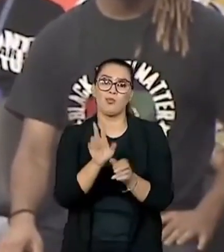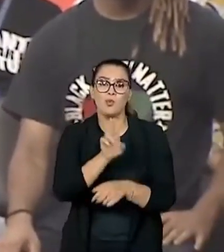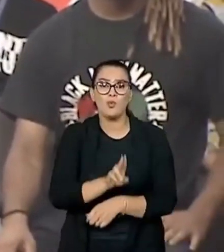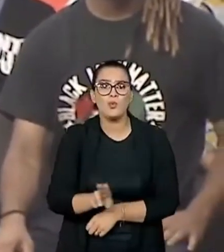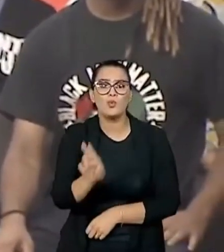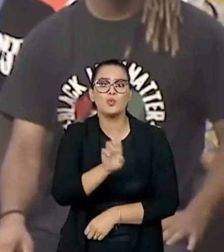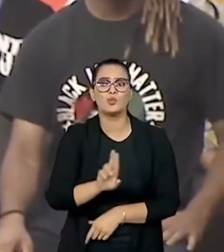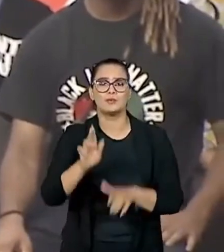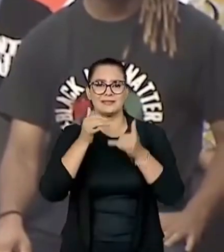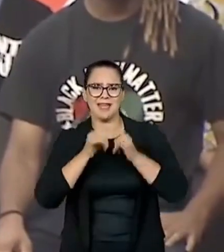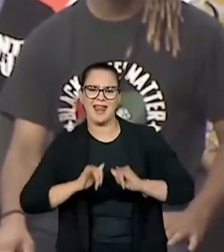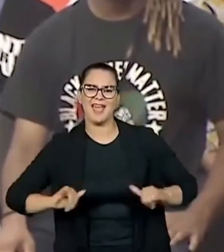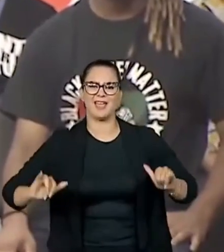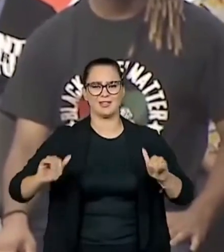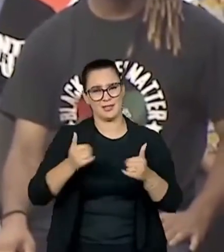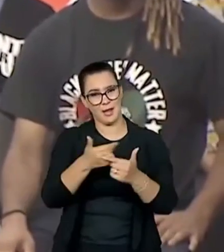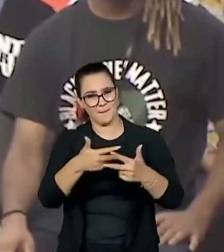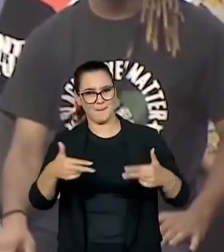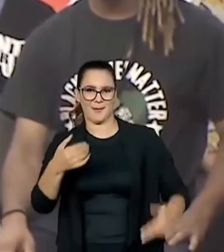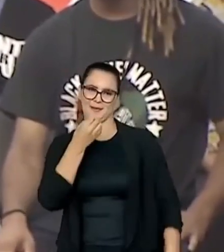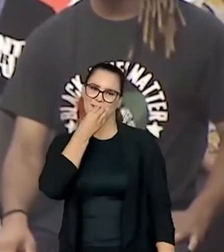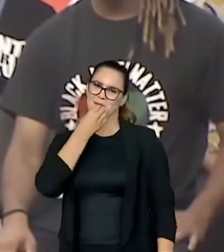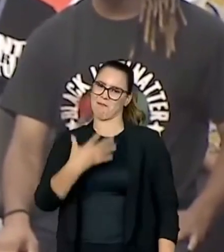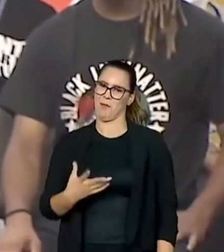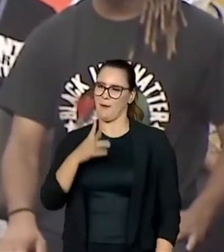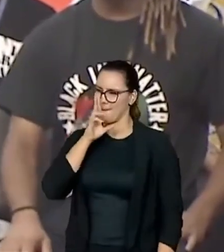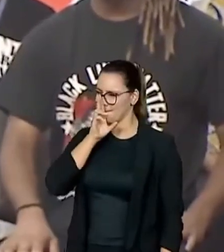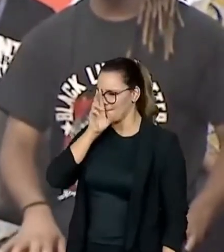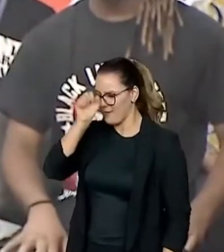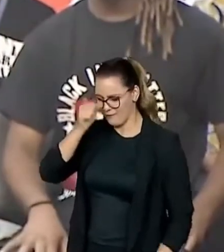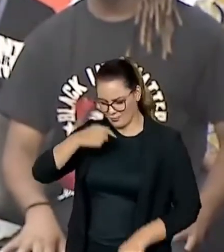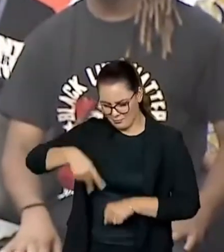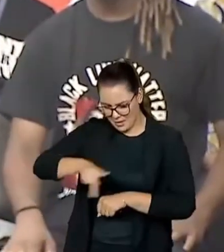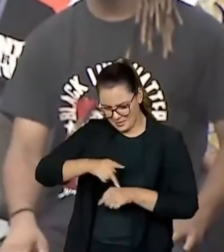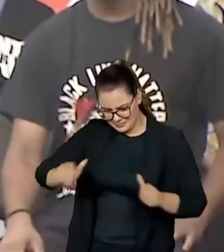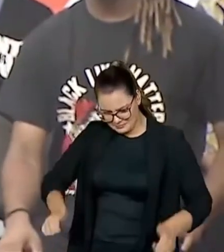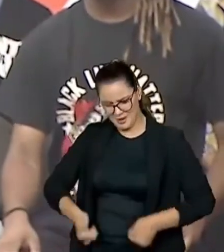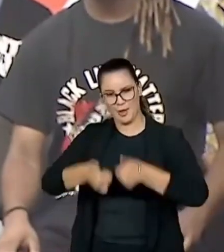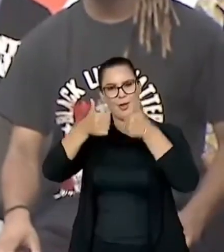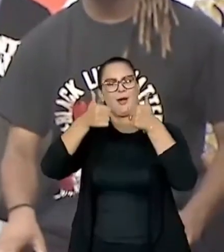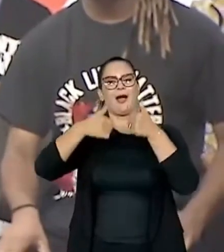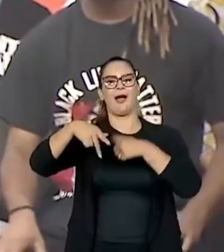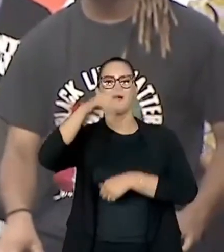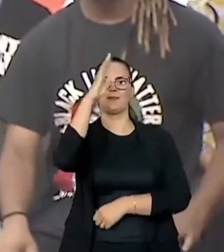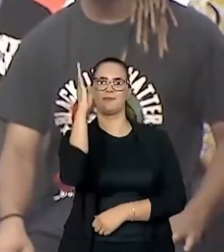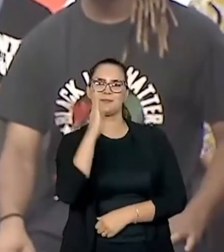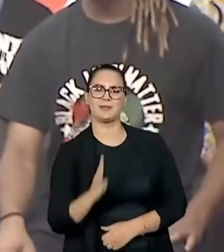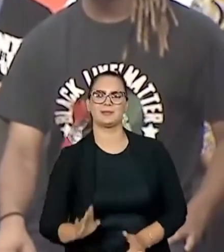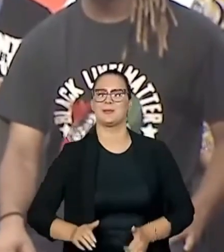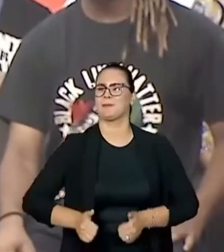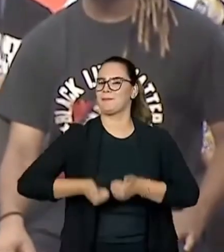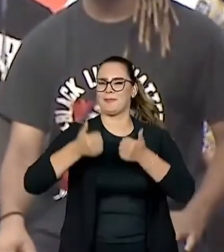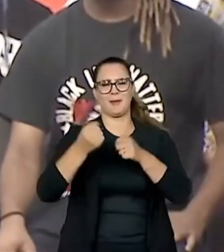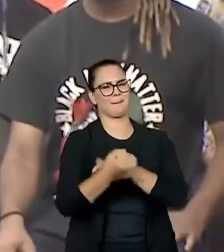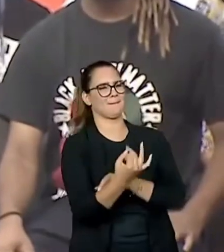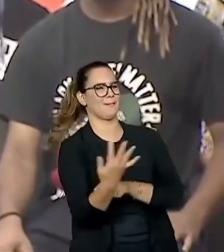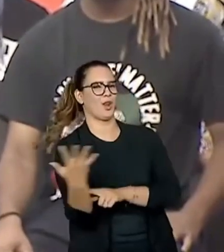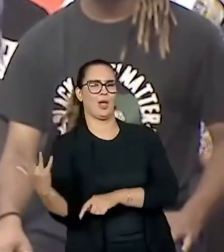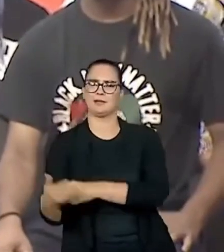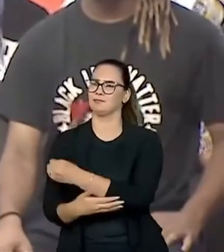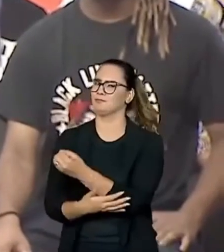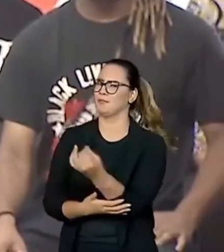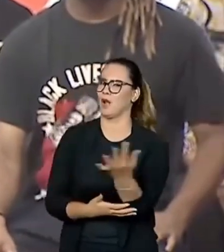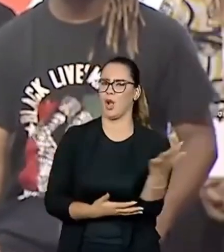essa energia para uma coisa boa, para fortalecer esse país e para ter no Brasil milhões e milhões